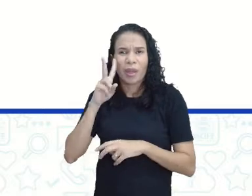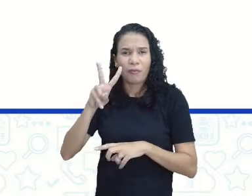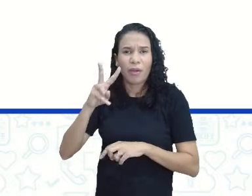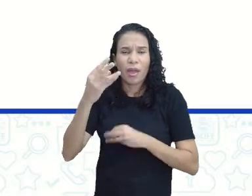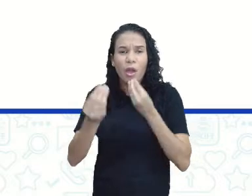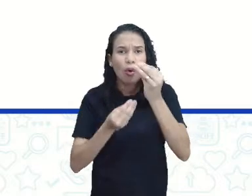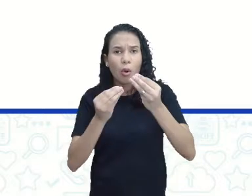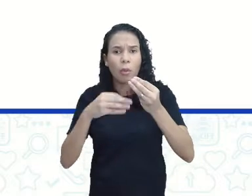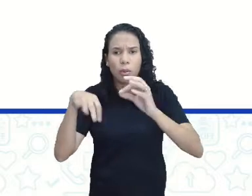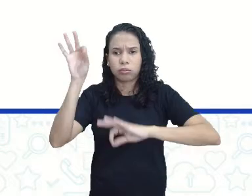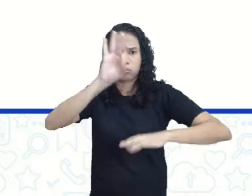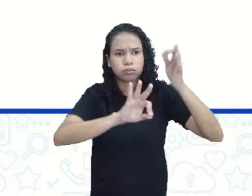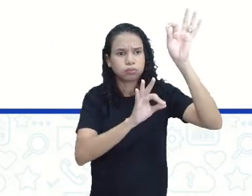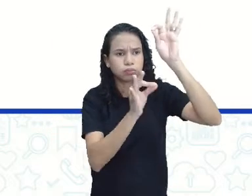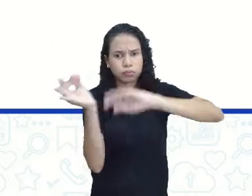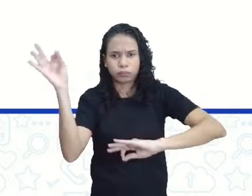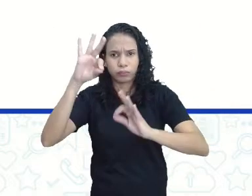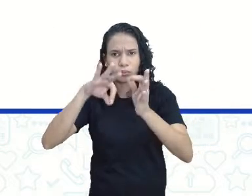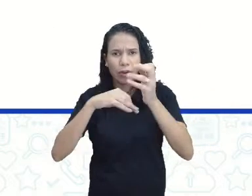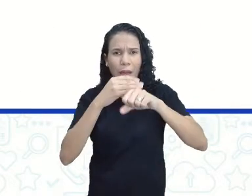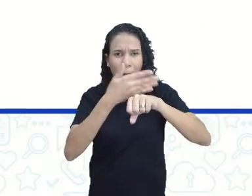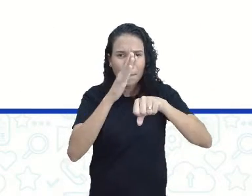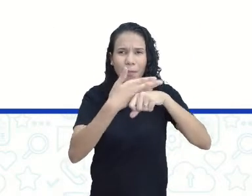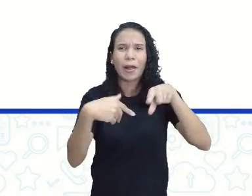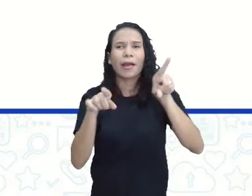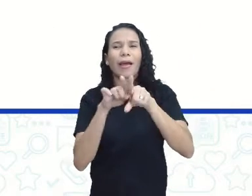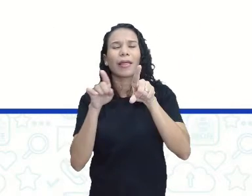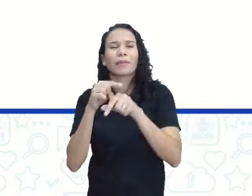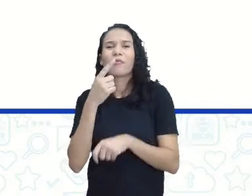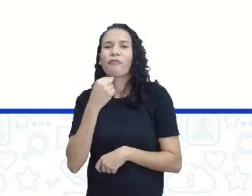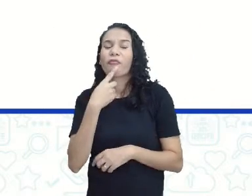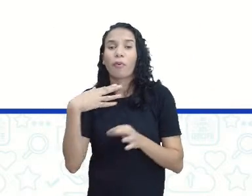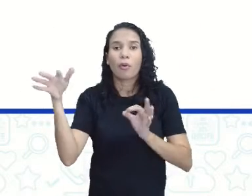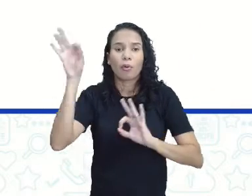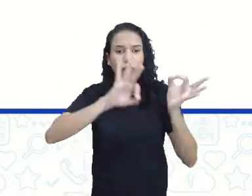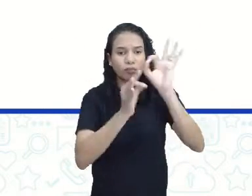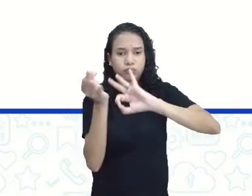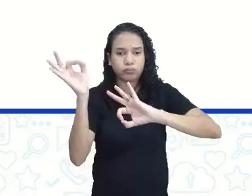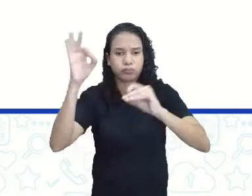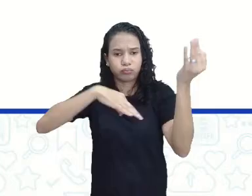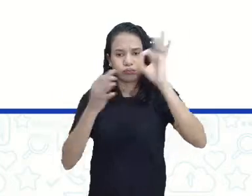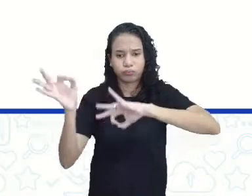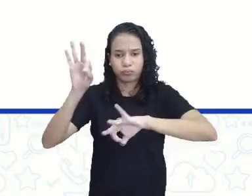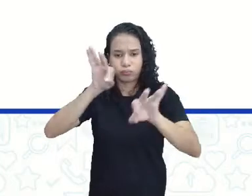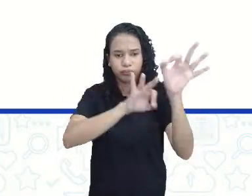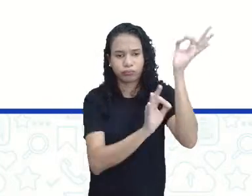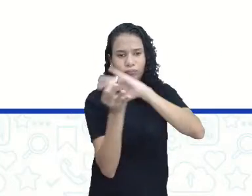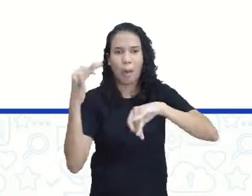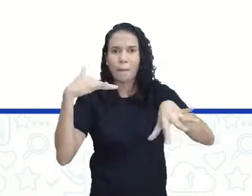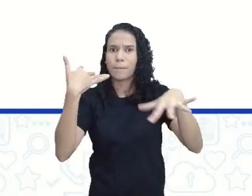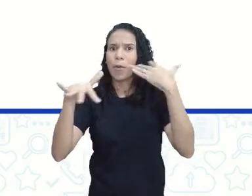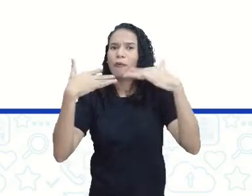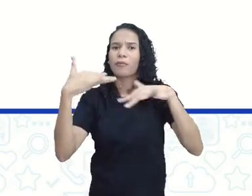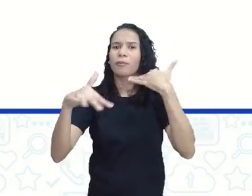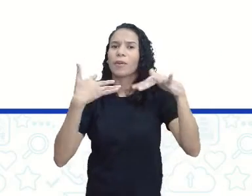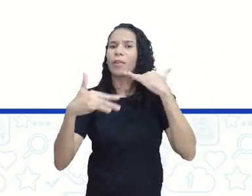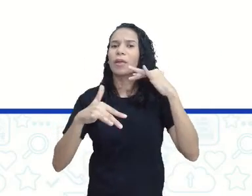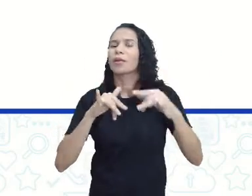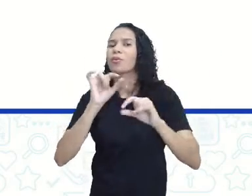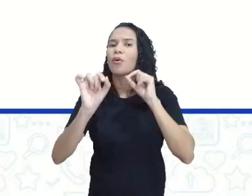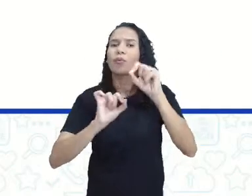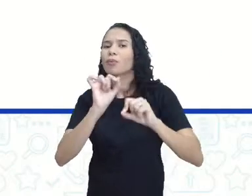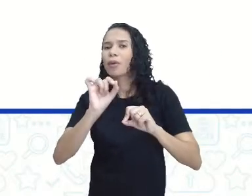que as bolinhas, né, tanto branquinhas como vermelhinhas, elas estão se movendo aí. Isso aí chama de estado